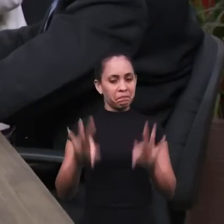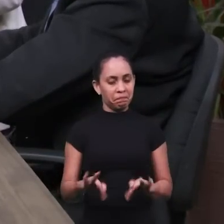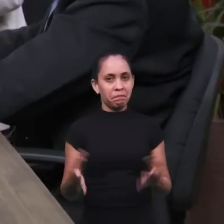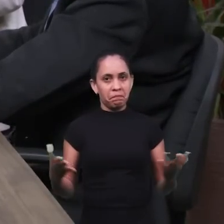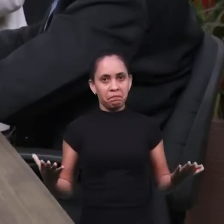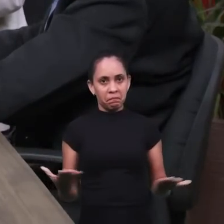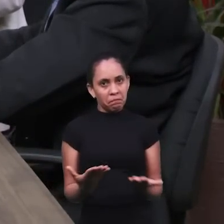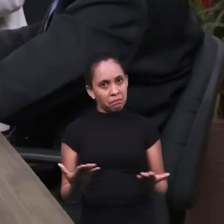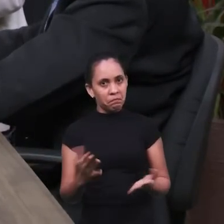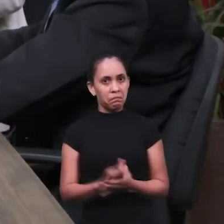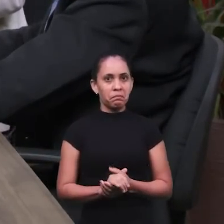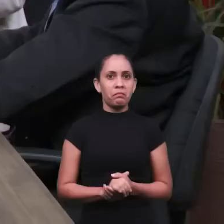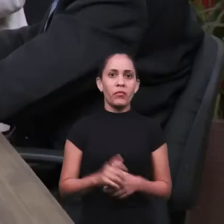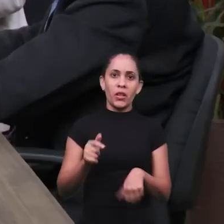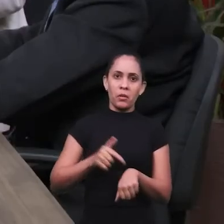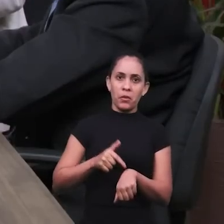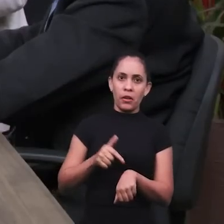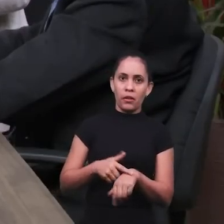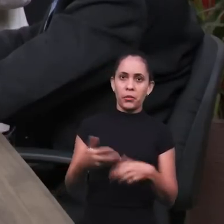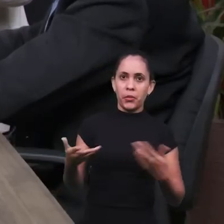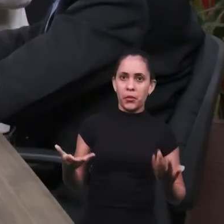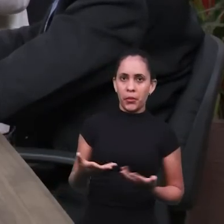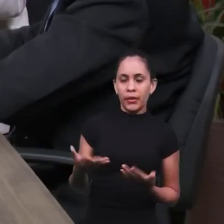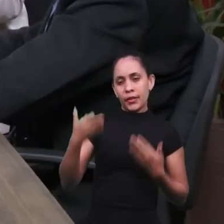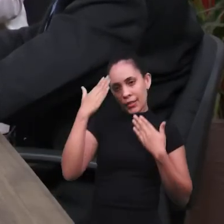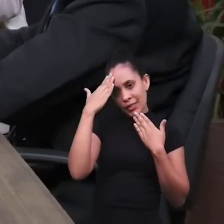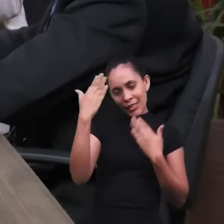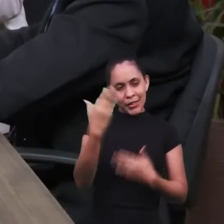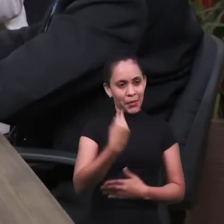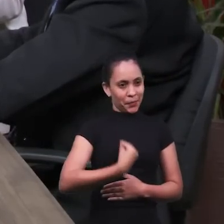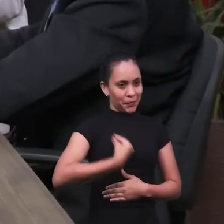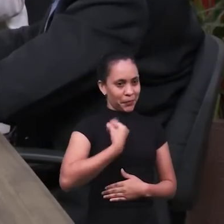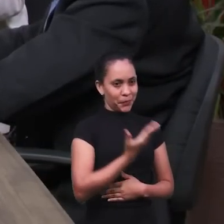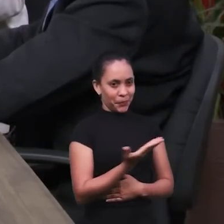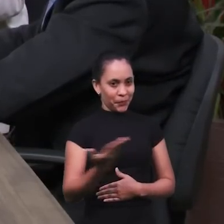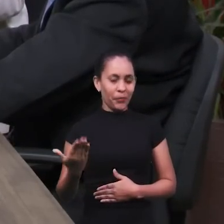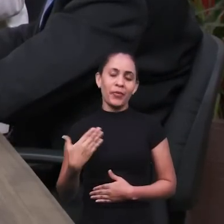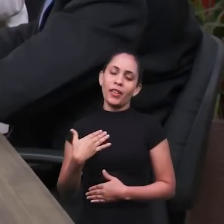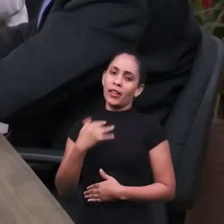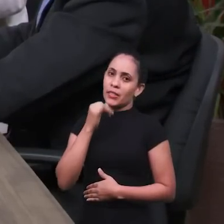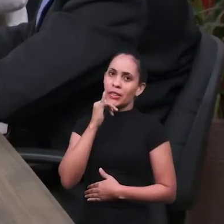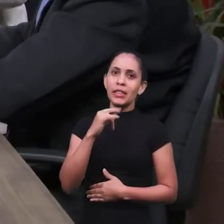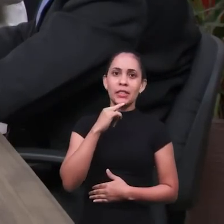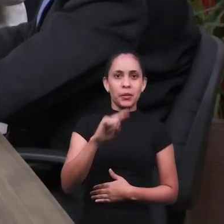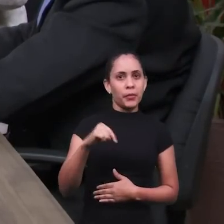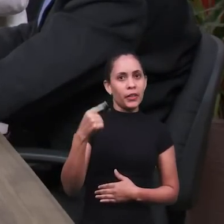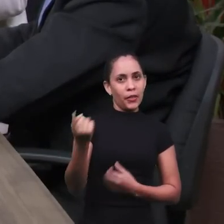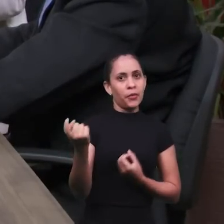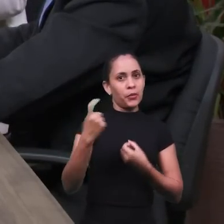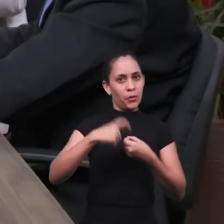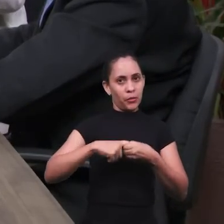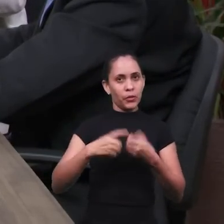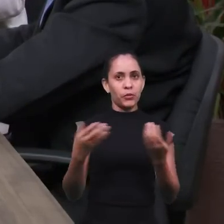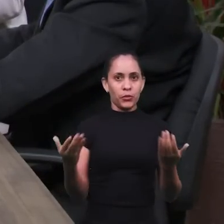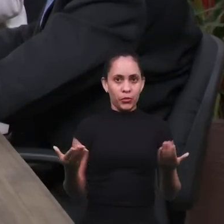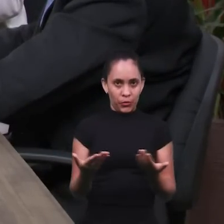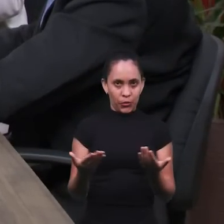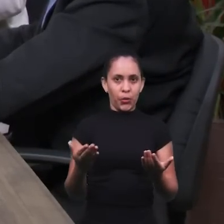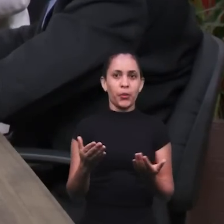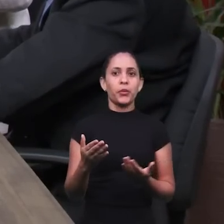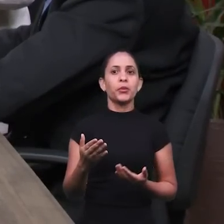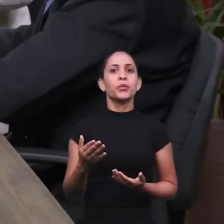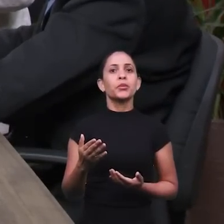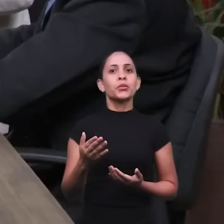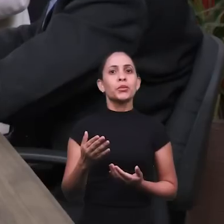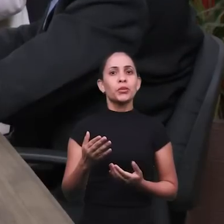precisa encerrar. Como dissemos, por causa da hora, eu quero agradecer a presença de vocês e dizer o seguinte: semana que vem, se Deus quiser, vamos estar juntos aqui mais